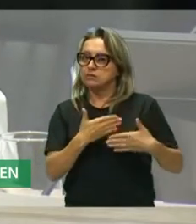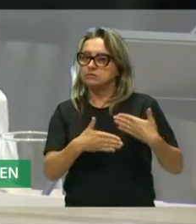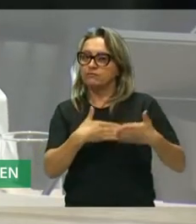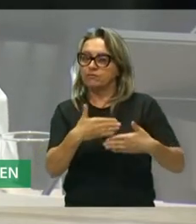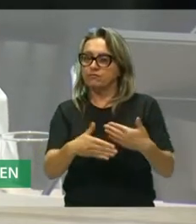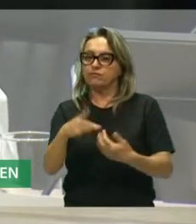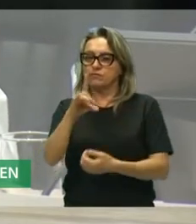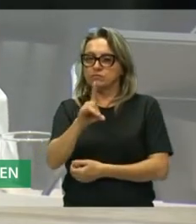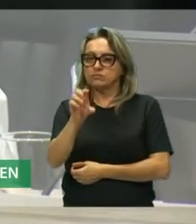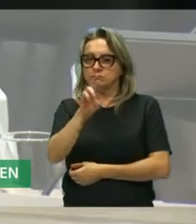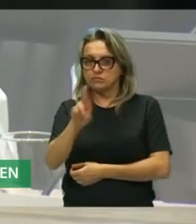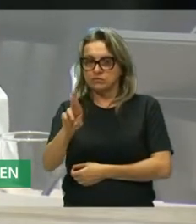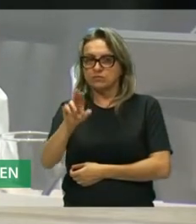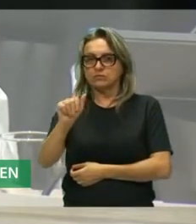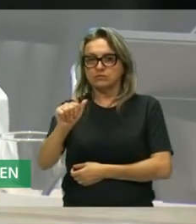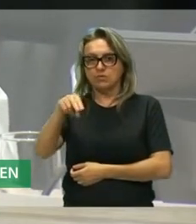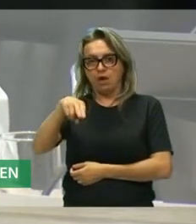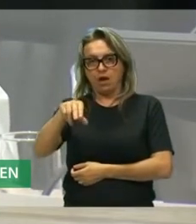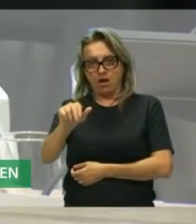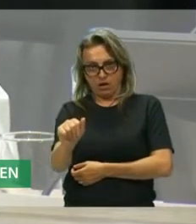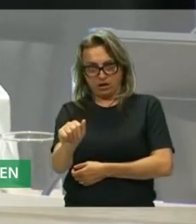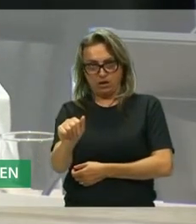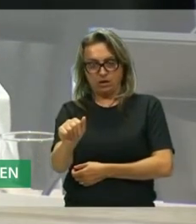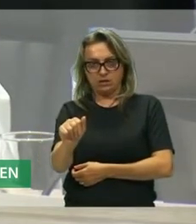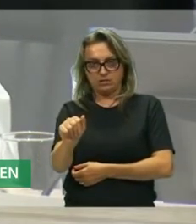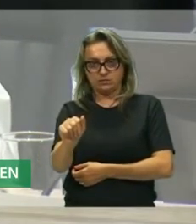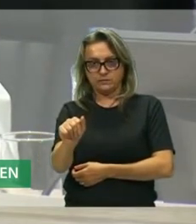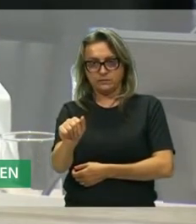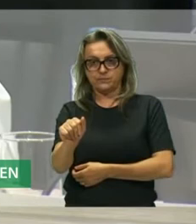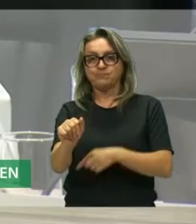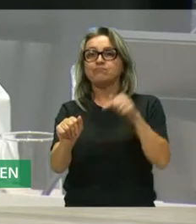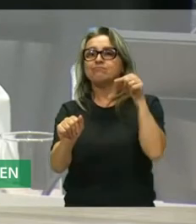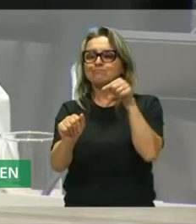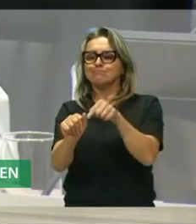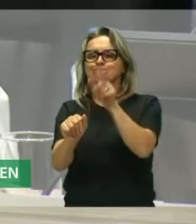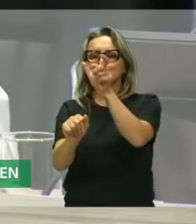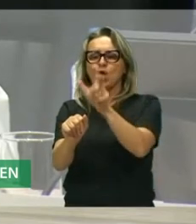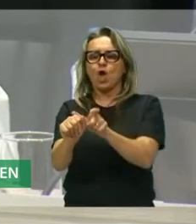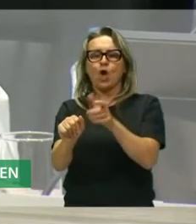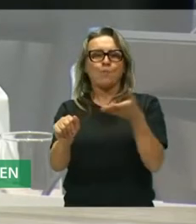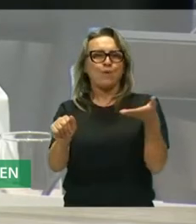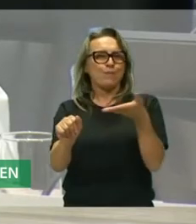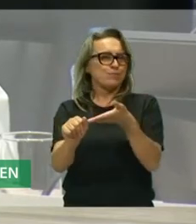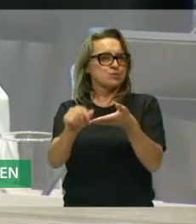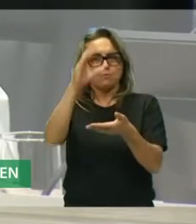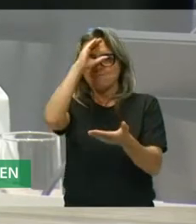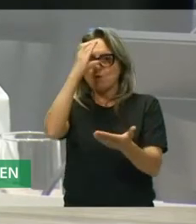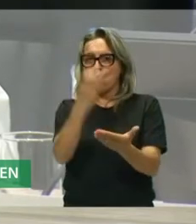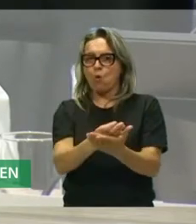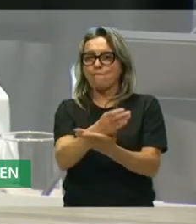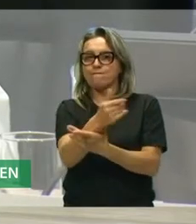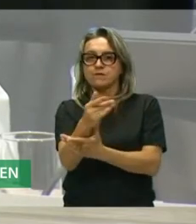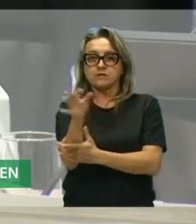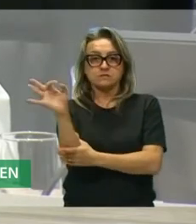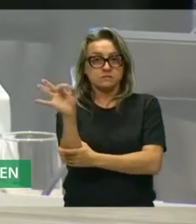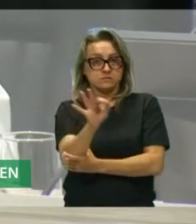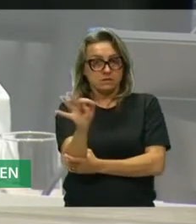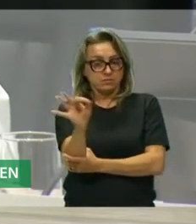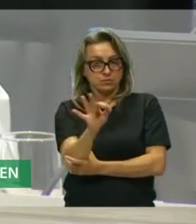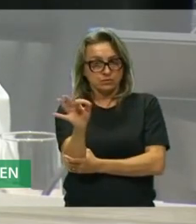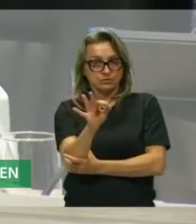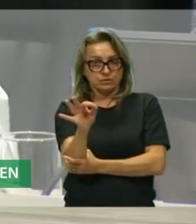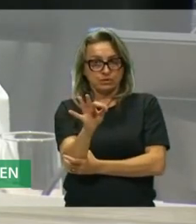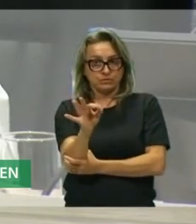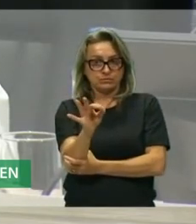doutora Ana Totti, que eu gostaria de dizer que é uma pessoa de extrema confiança, que está